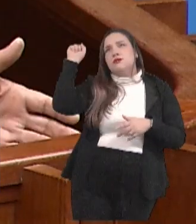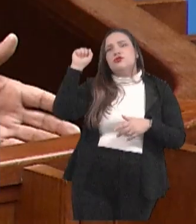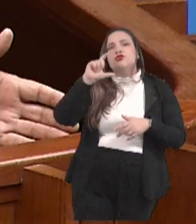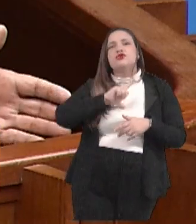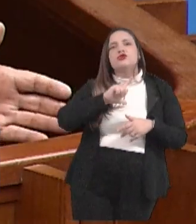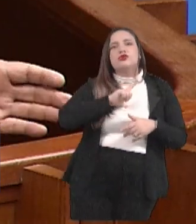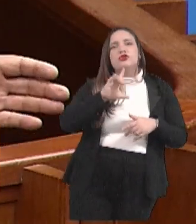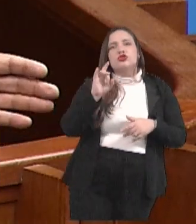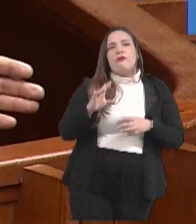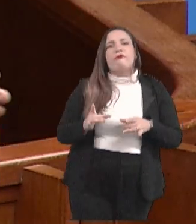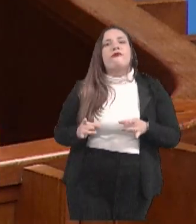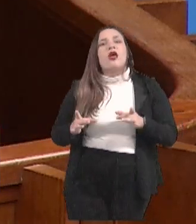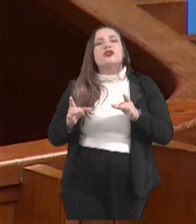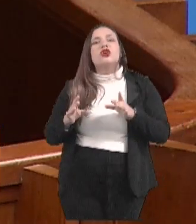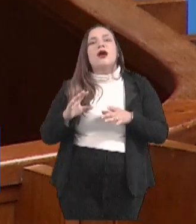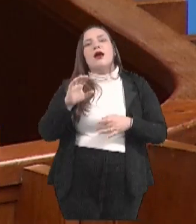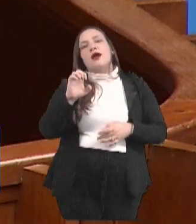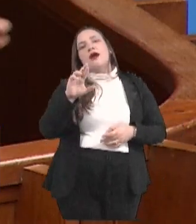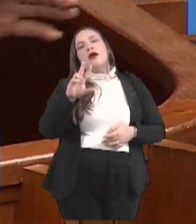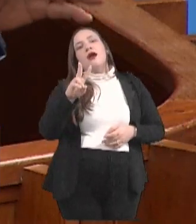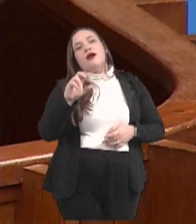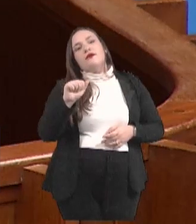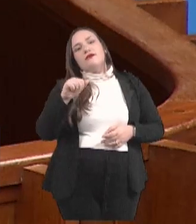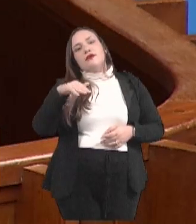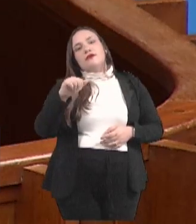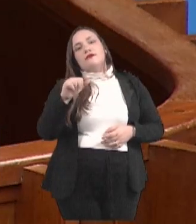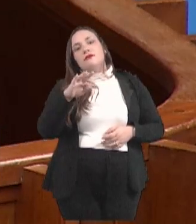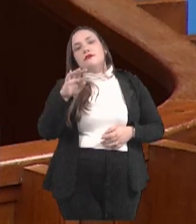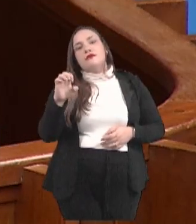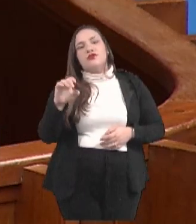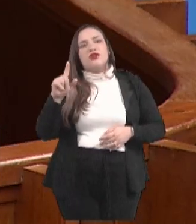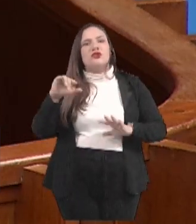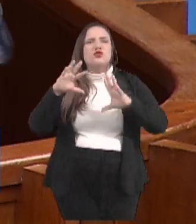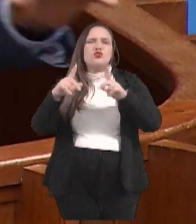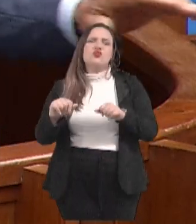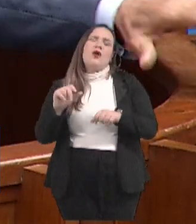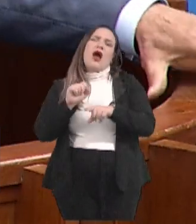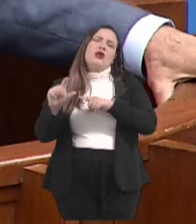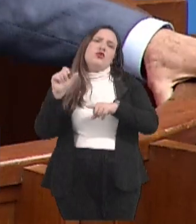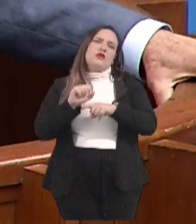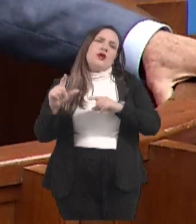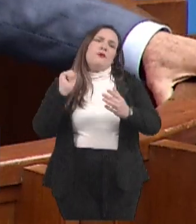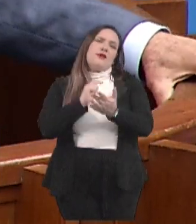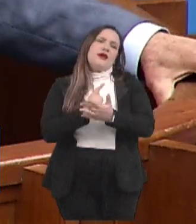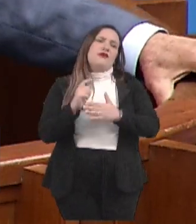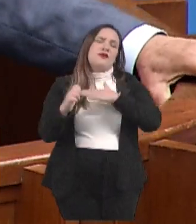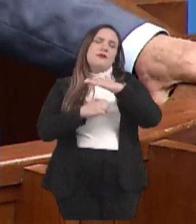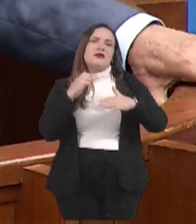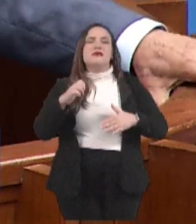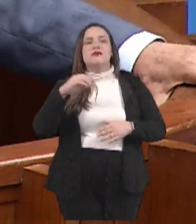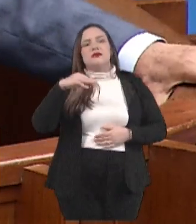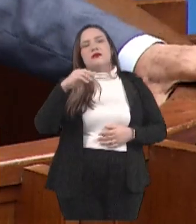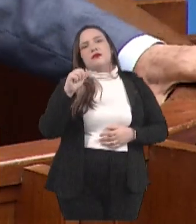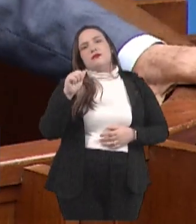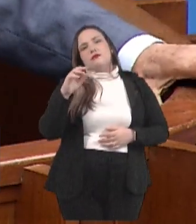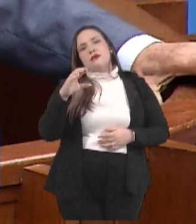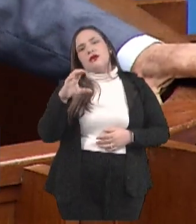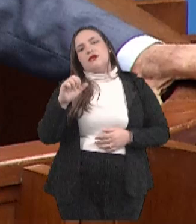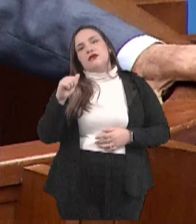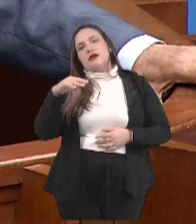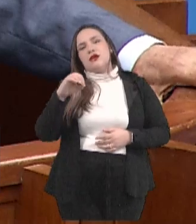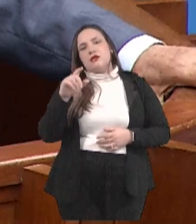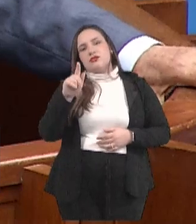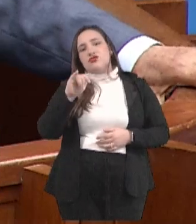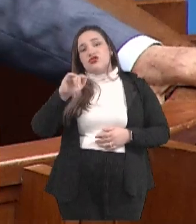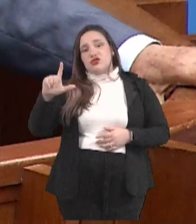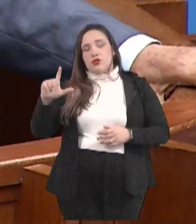a erva mate. E isso aqui era tudo arrendado pela Companhia Mato Laranjeira. Então, quando